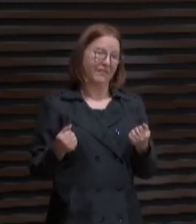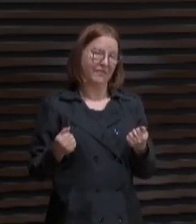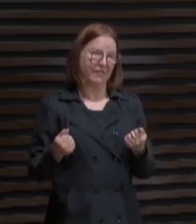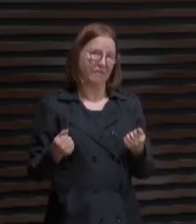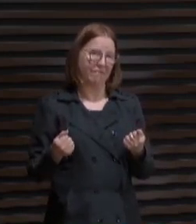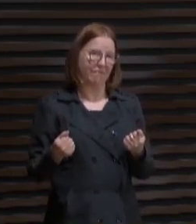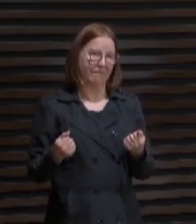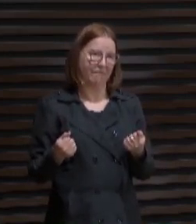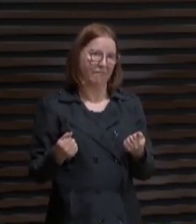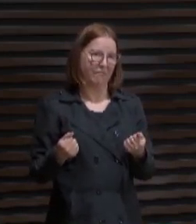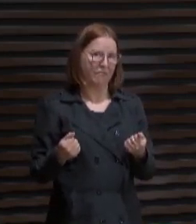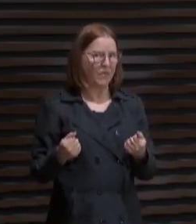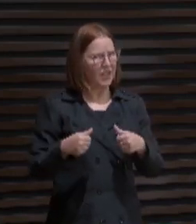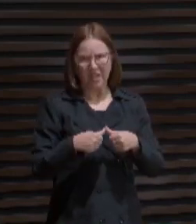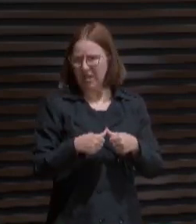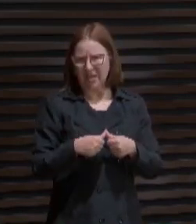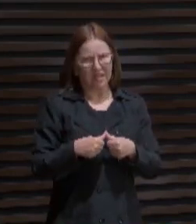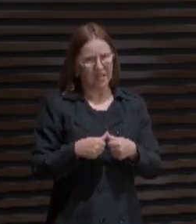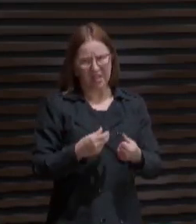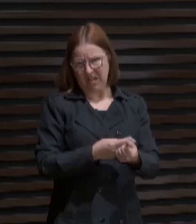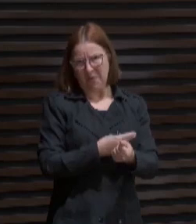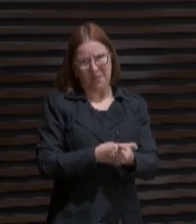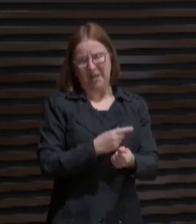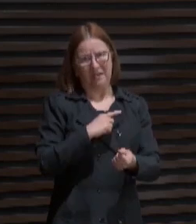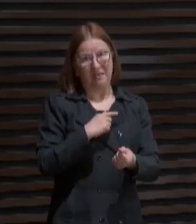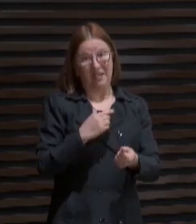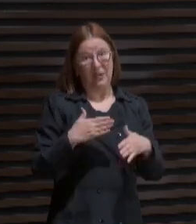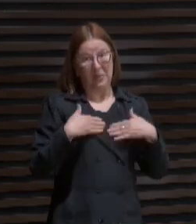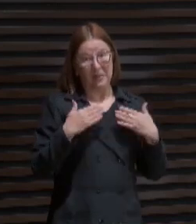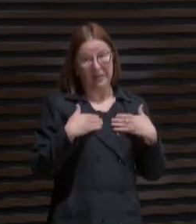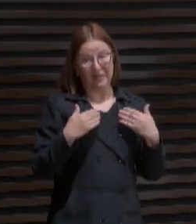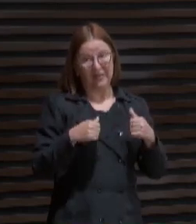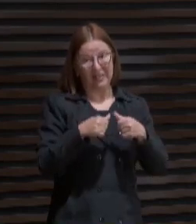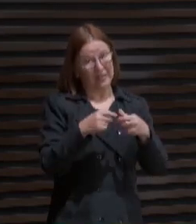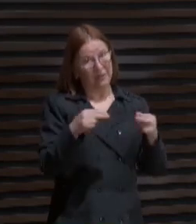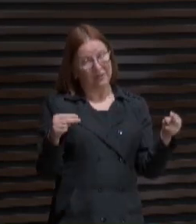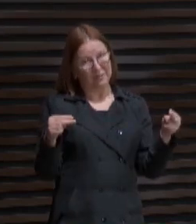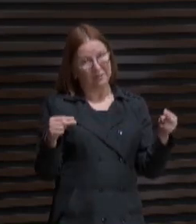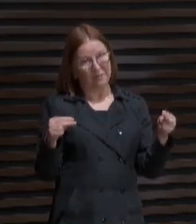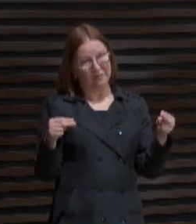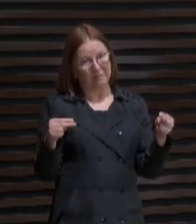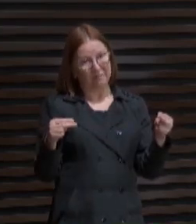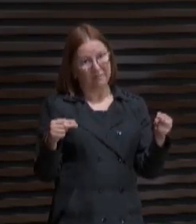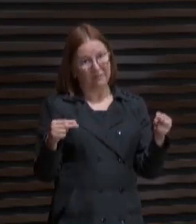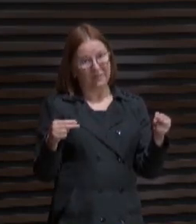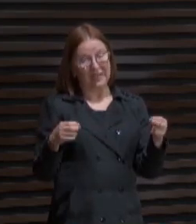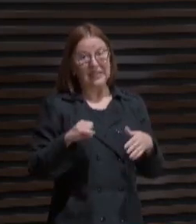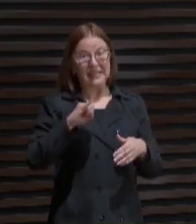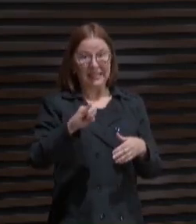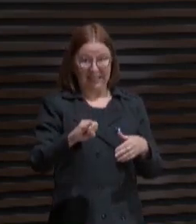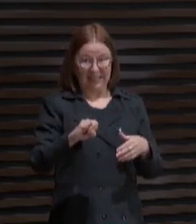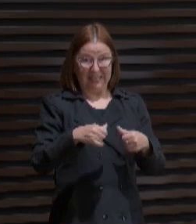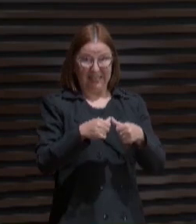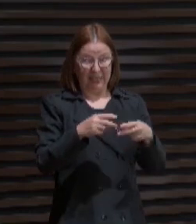Não há nada de errado ter contentamento, desde que isso não seja a primazia,